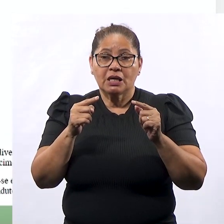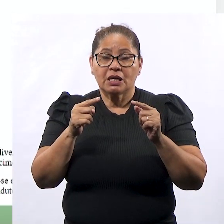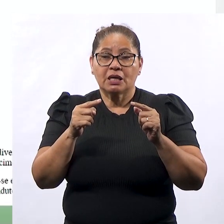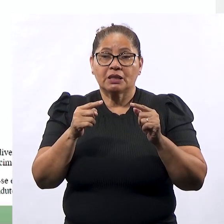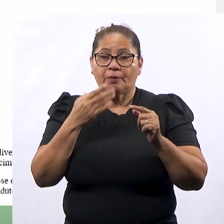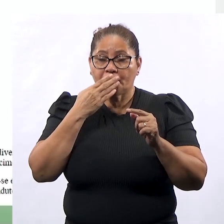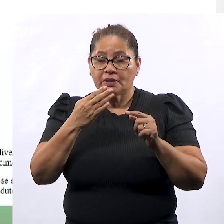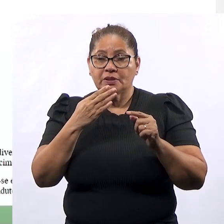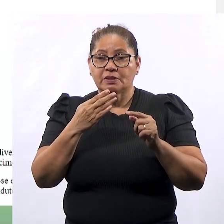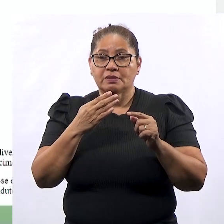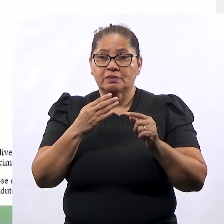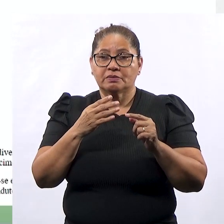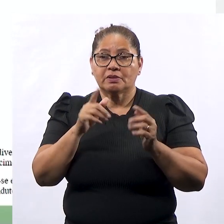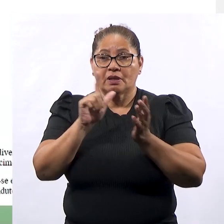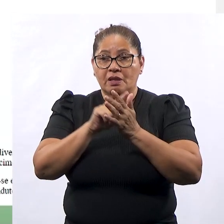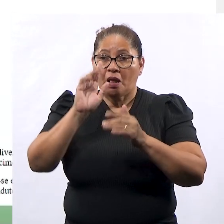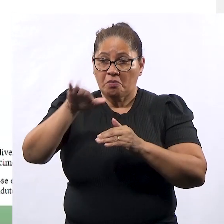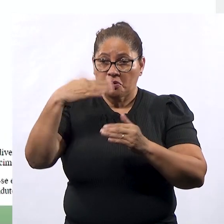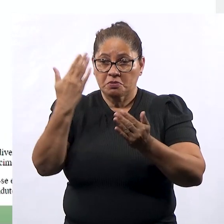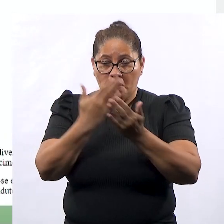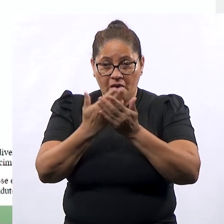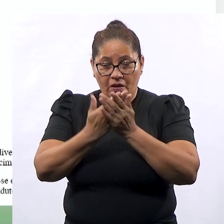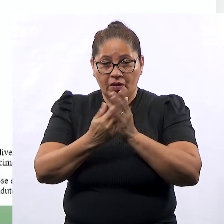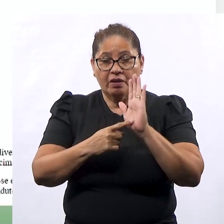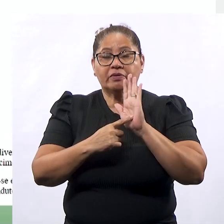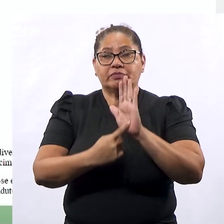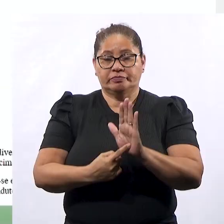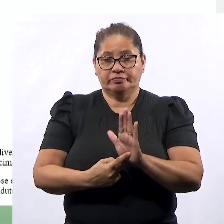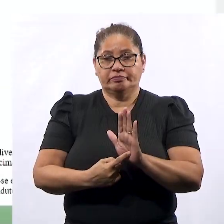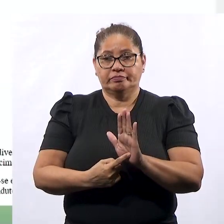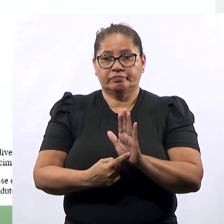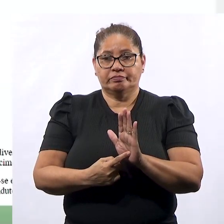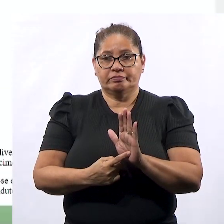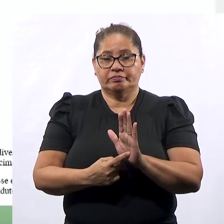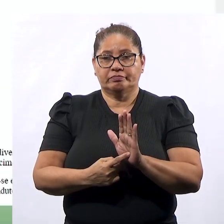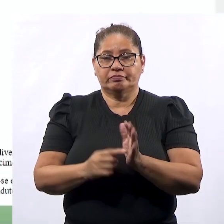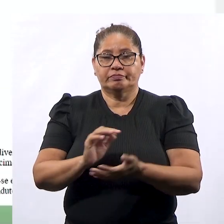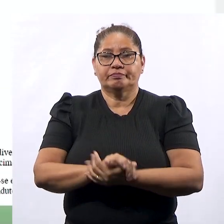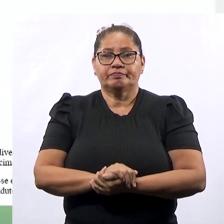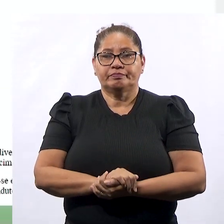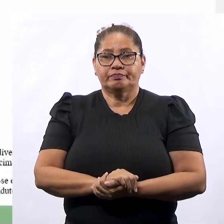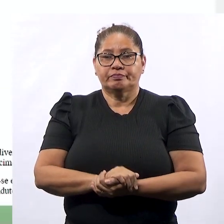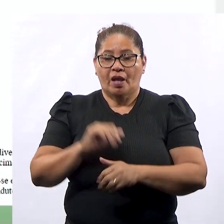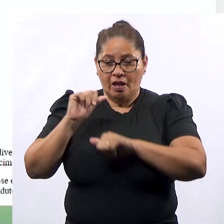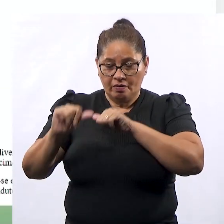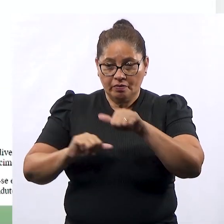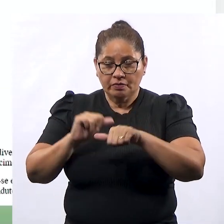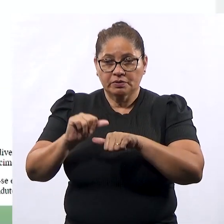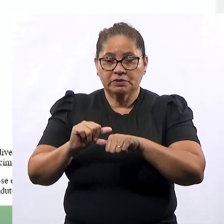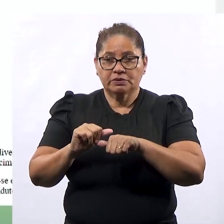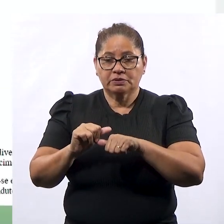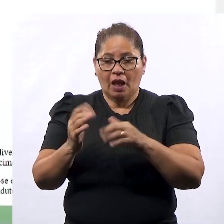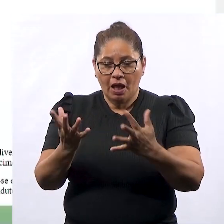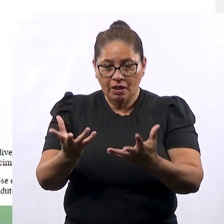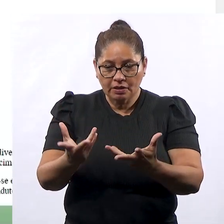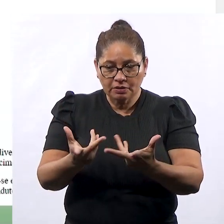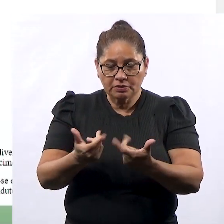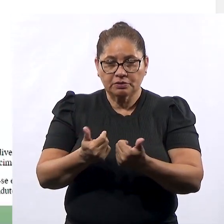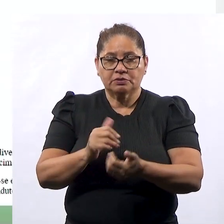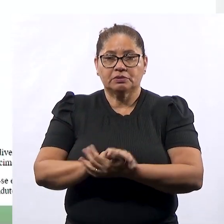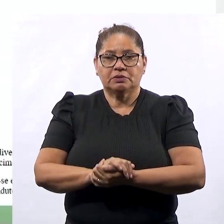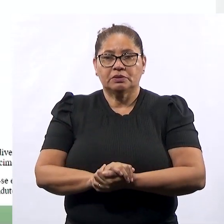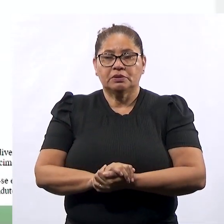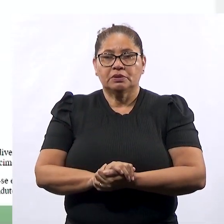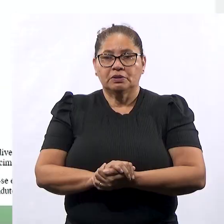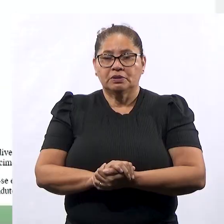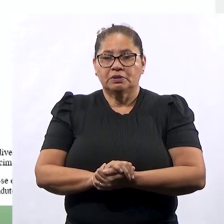eu recomendo, eu tenho ele físico, na próxima aula eu vou trazer para vocês. Ele físico, que é avaliação da excelência